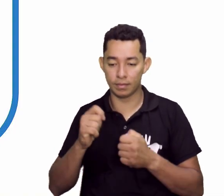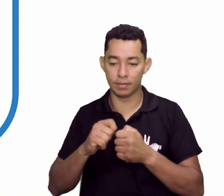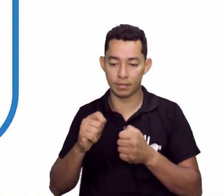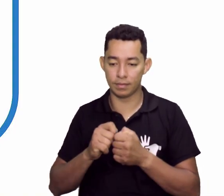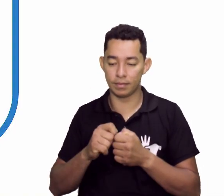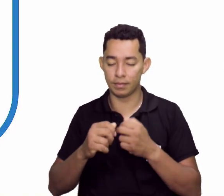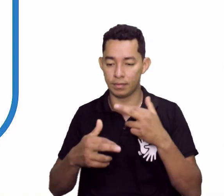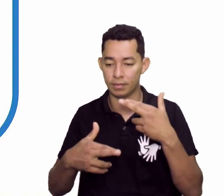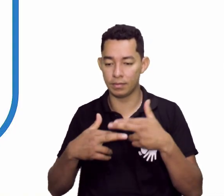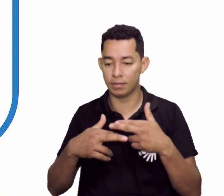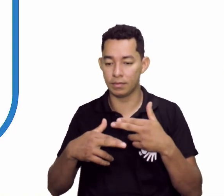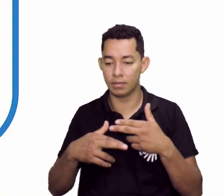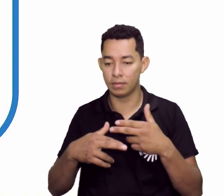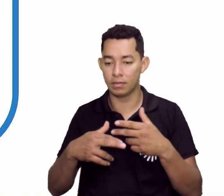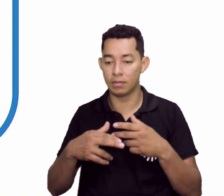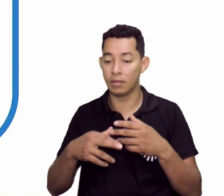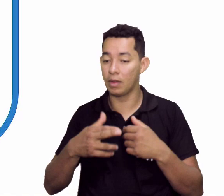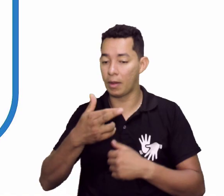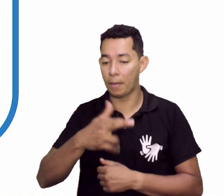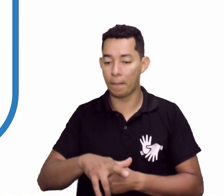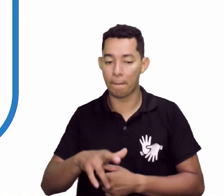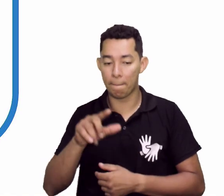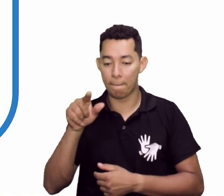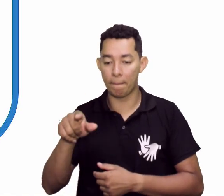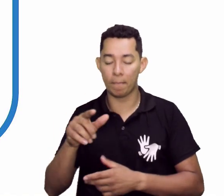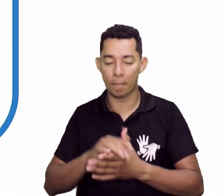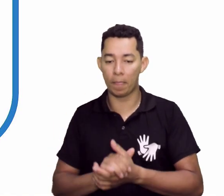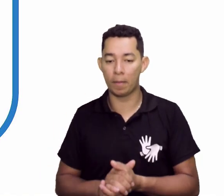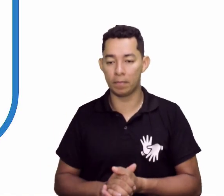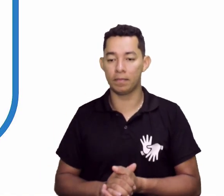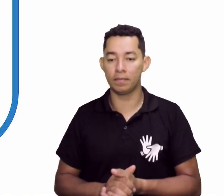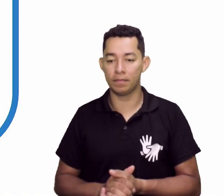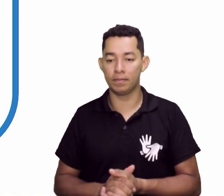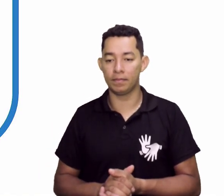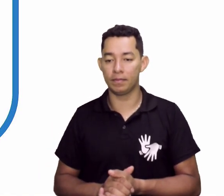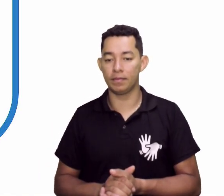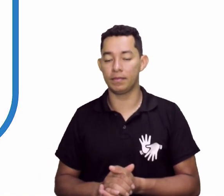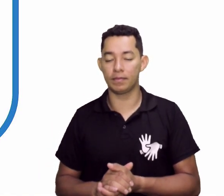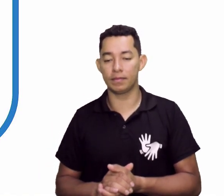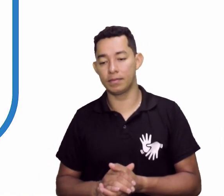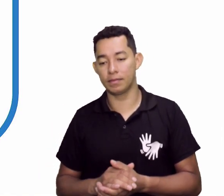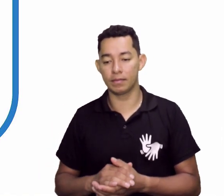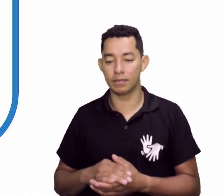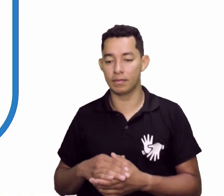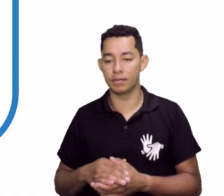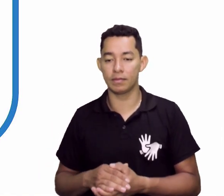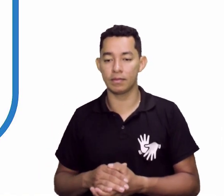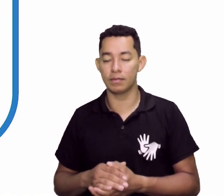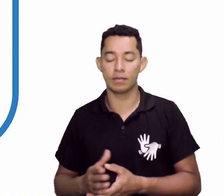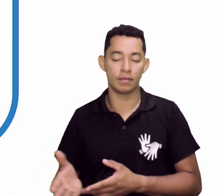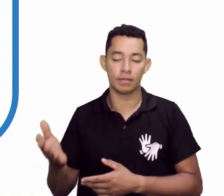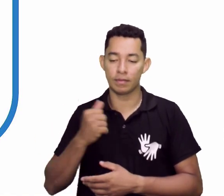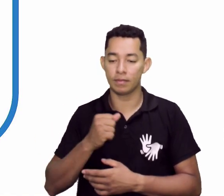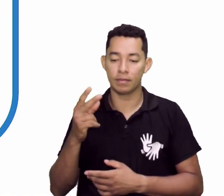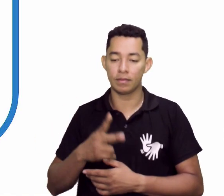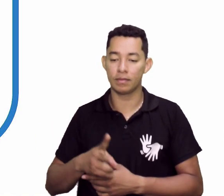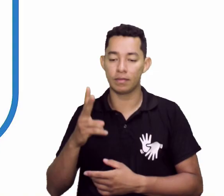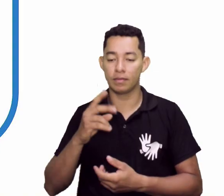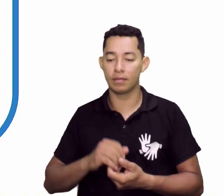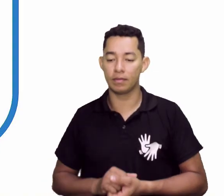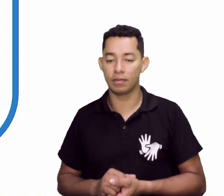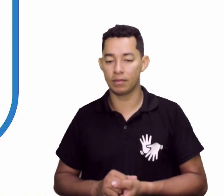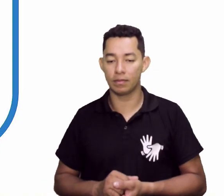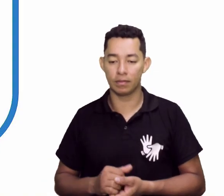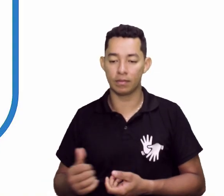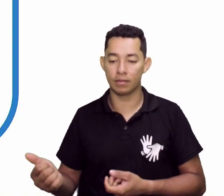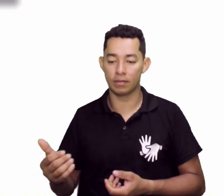show de bola, às vezes a gente não está bem de cabeça, né? E sei que lá, e bora-se embora. Nossa